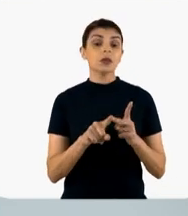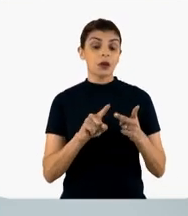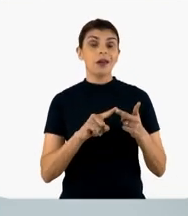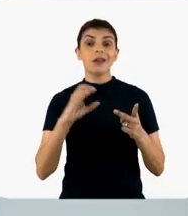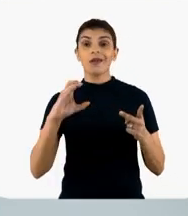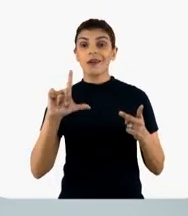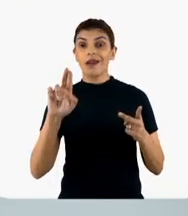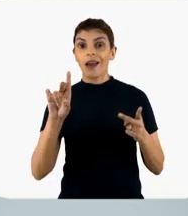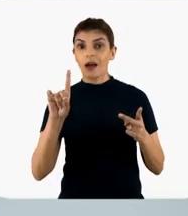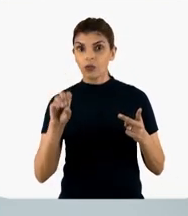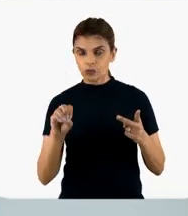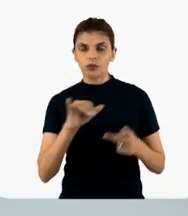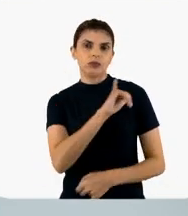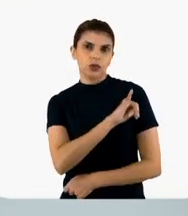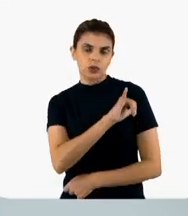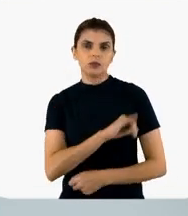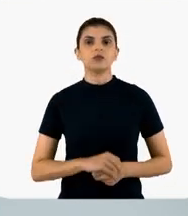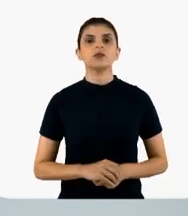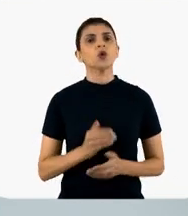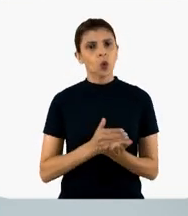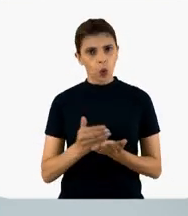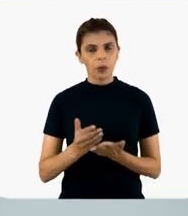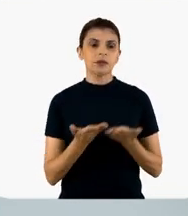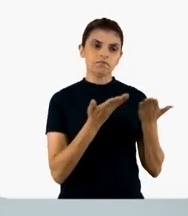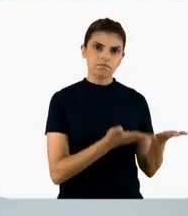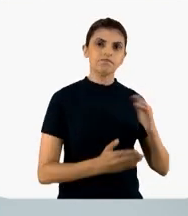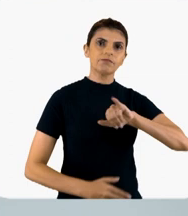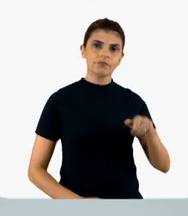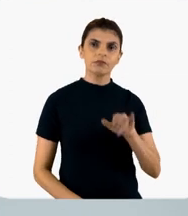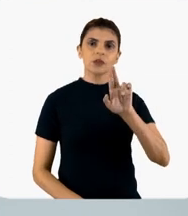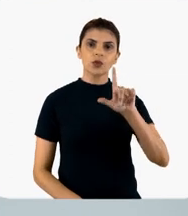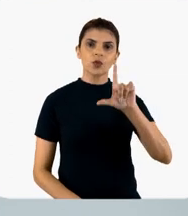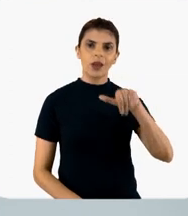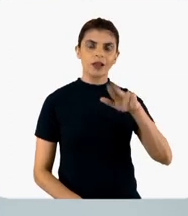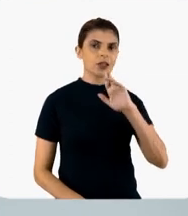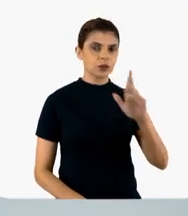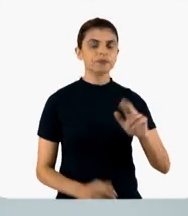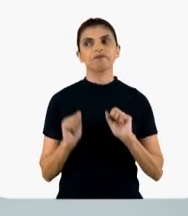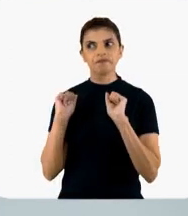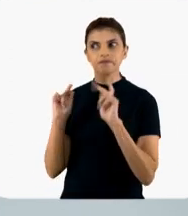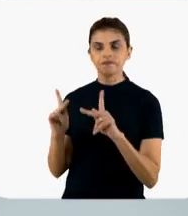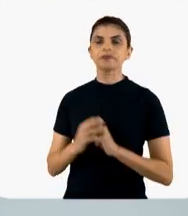Janeiro. Então, começamos com a Juliana também. Tá.